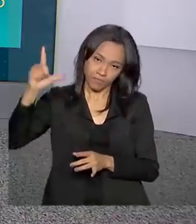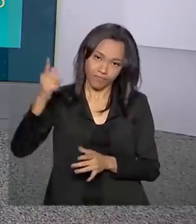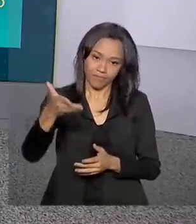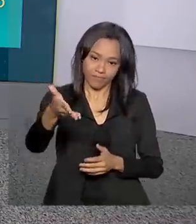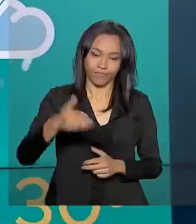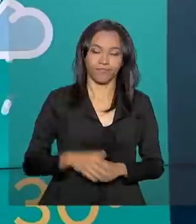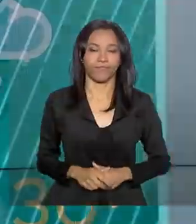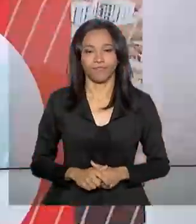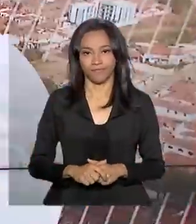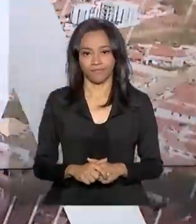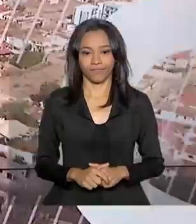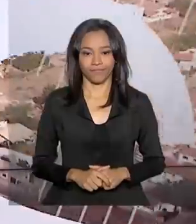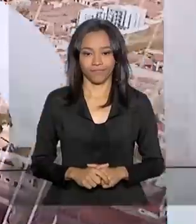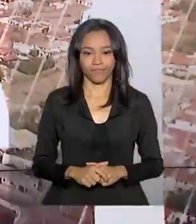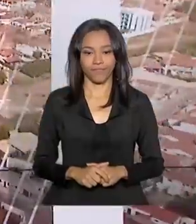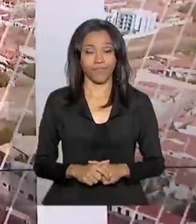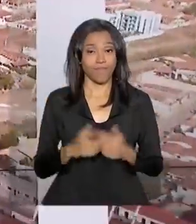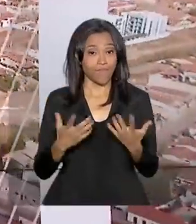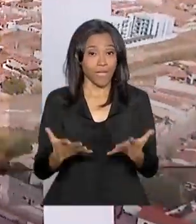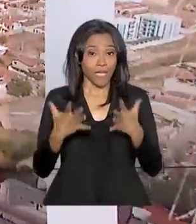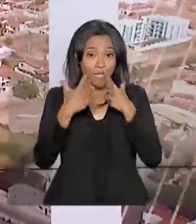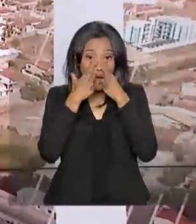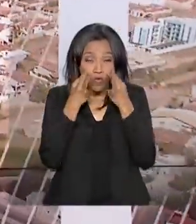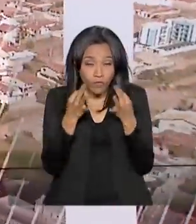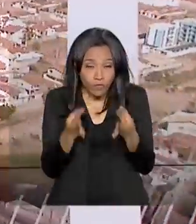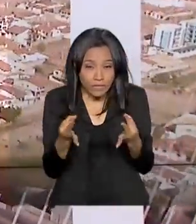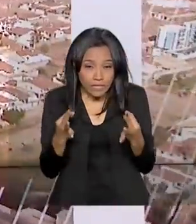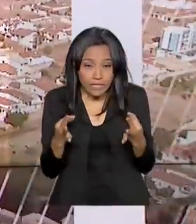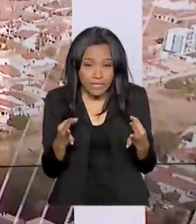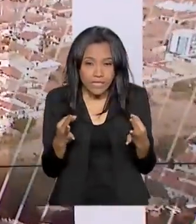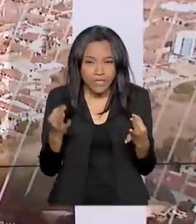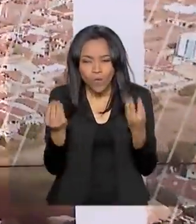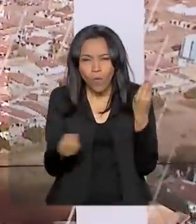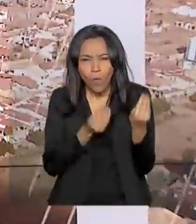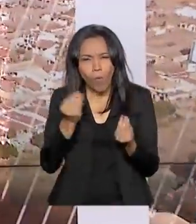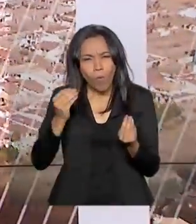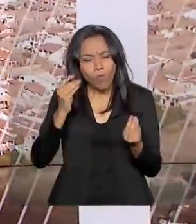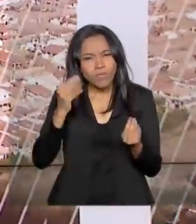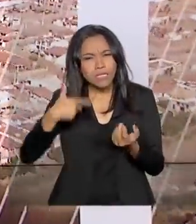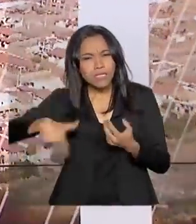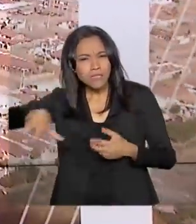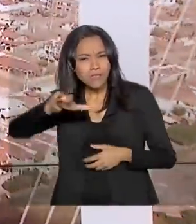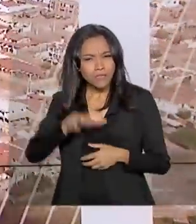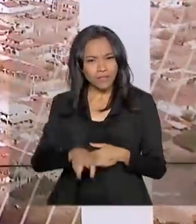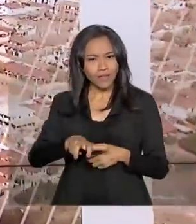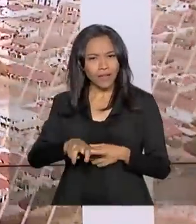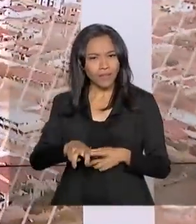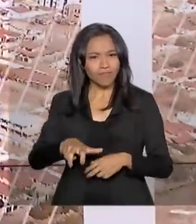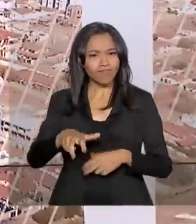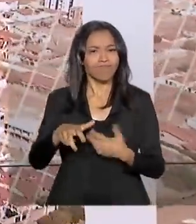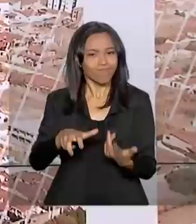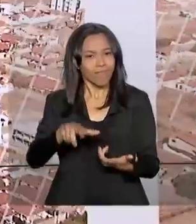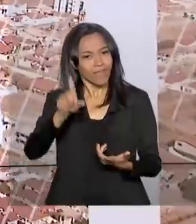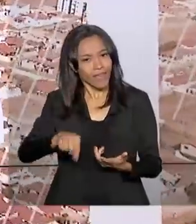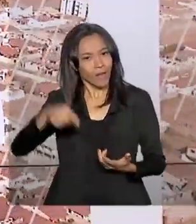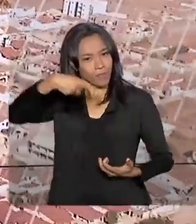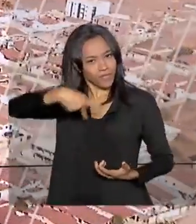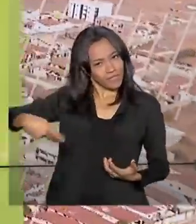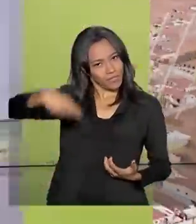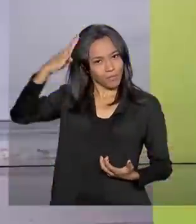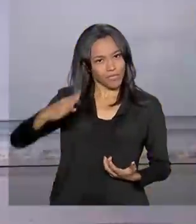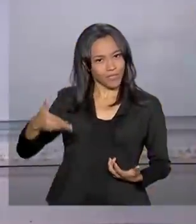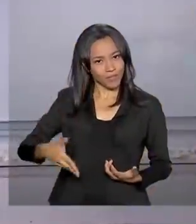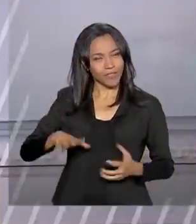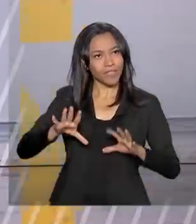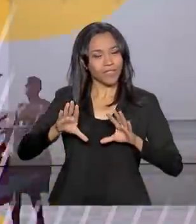graus. Conferir tudo de pertinho, imaginar como seria sentar naquela cadeira e ser nada menos que o presidente da